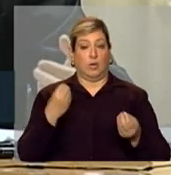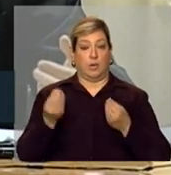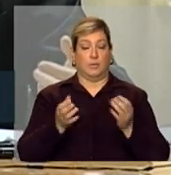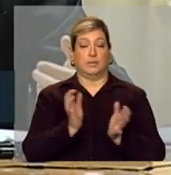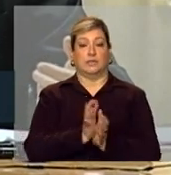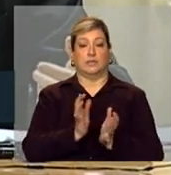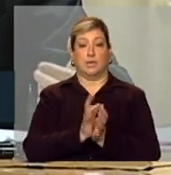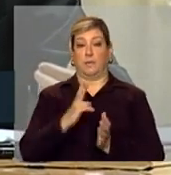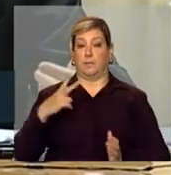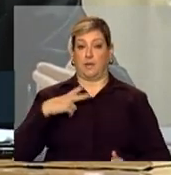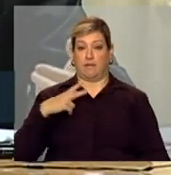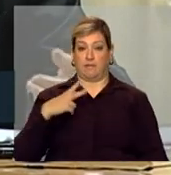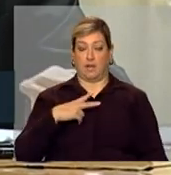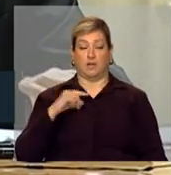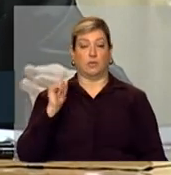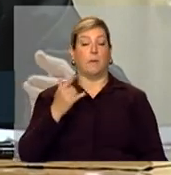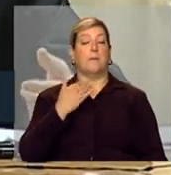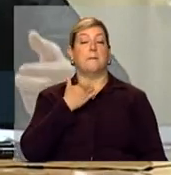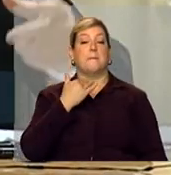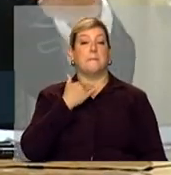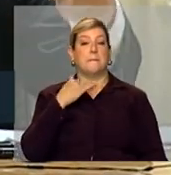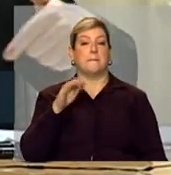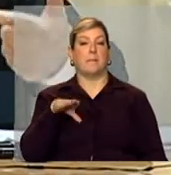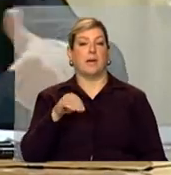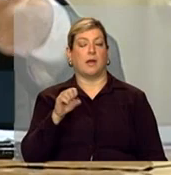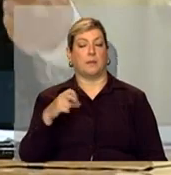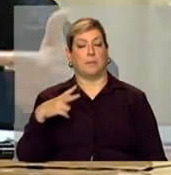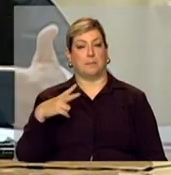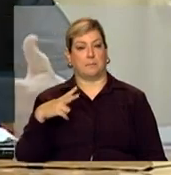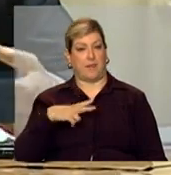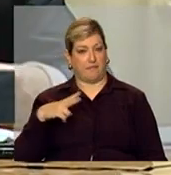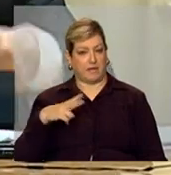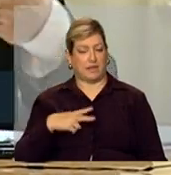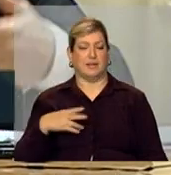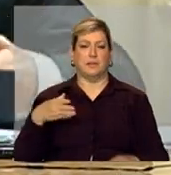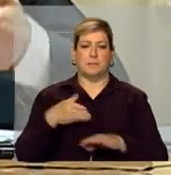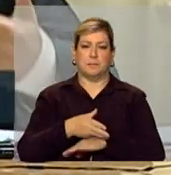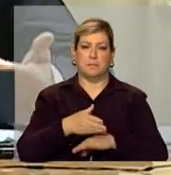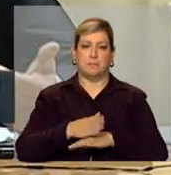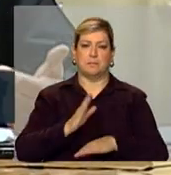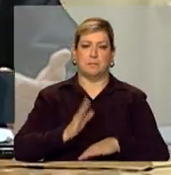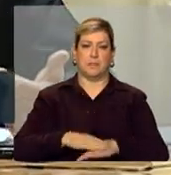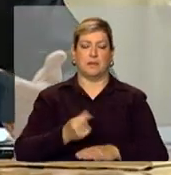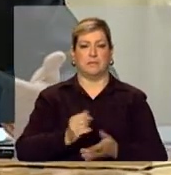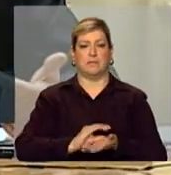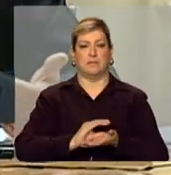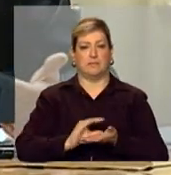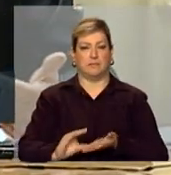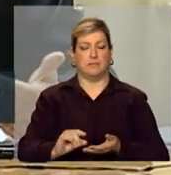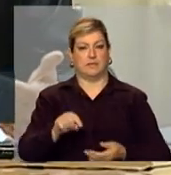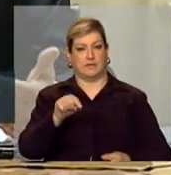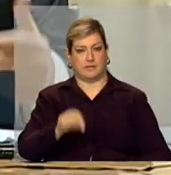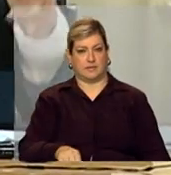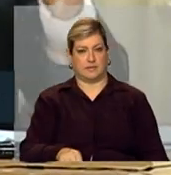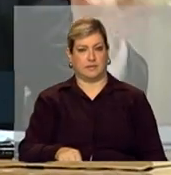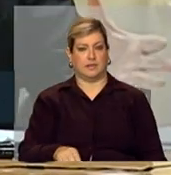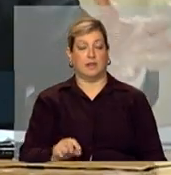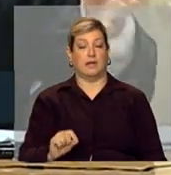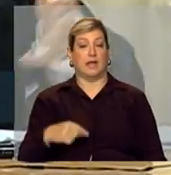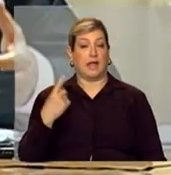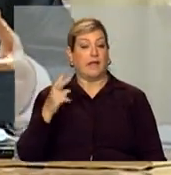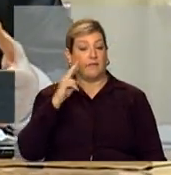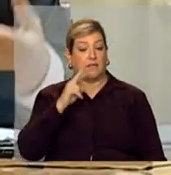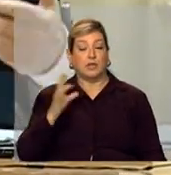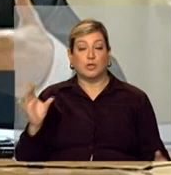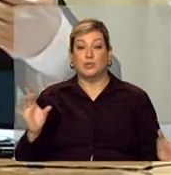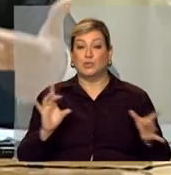privado para que os bancos privados participem mais do financiamento do investimento de modo que eles venham